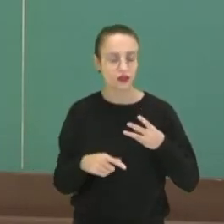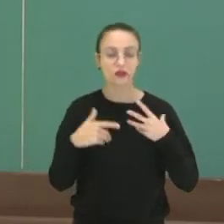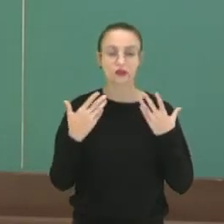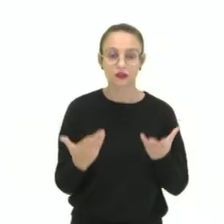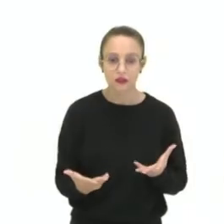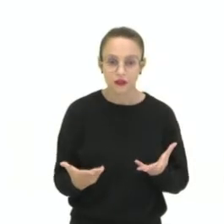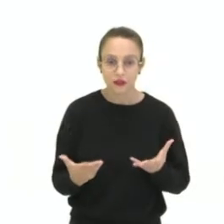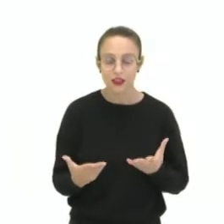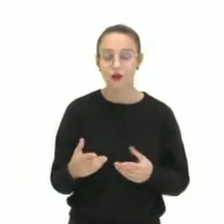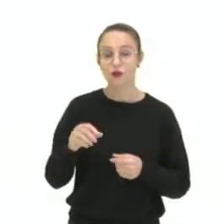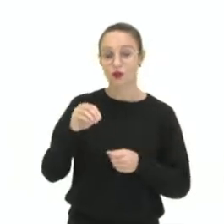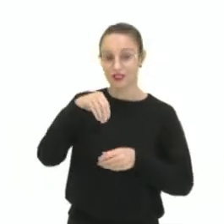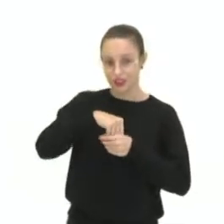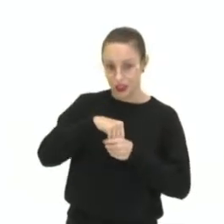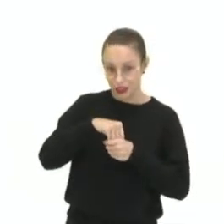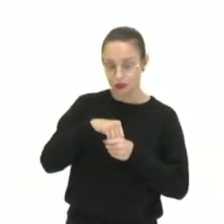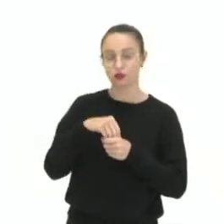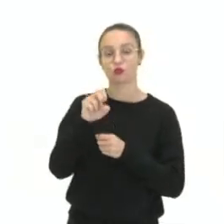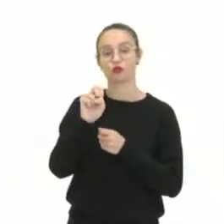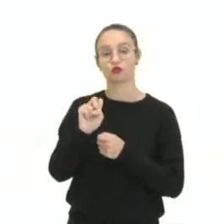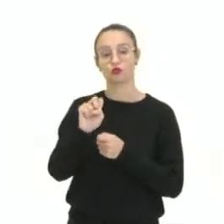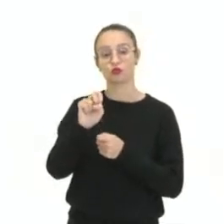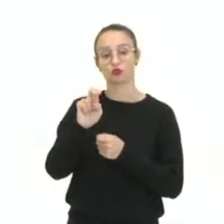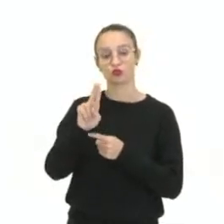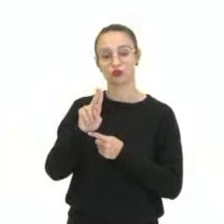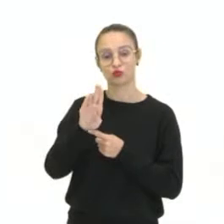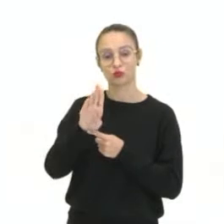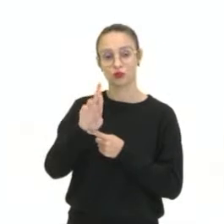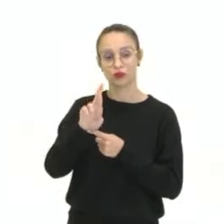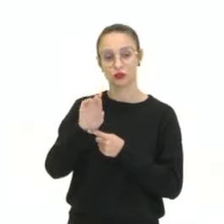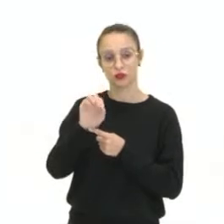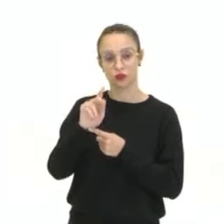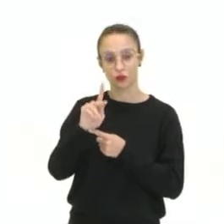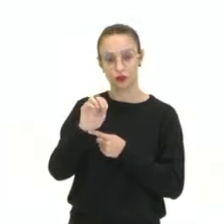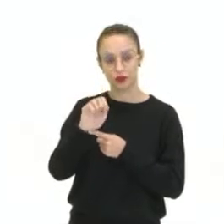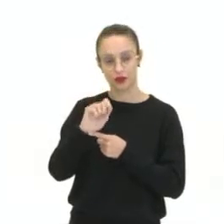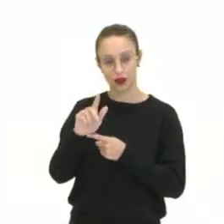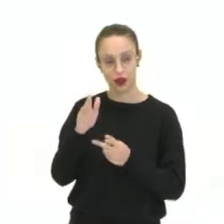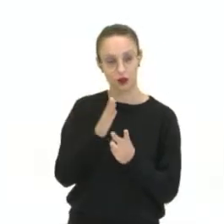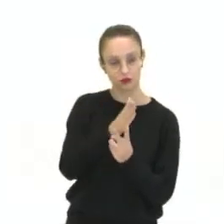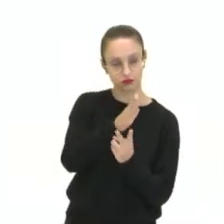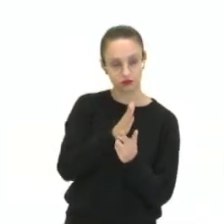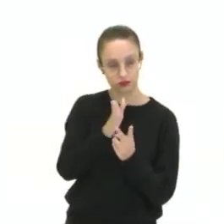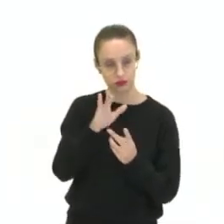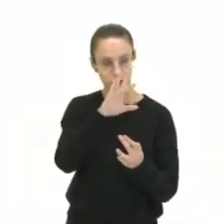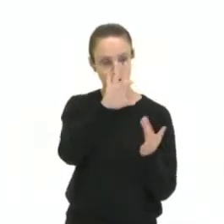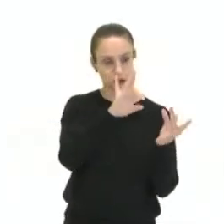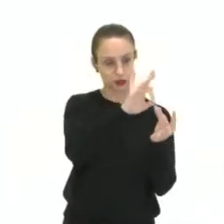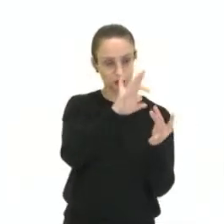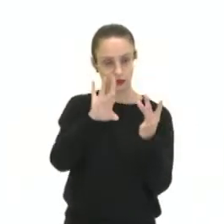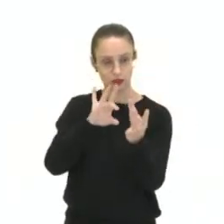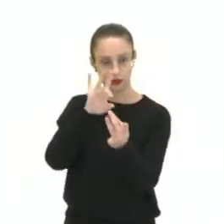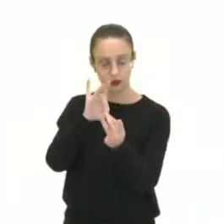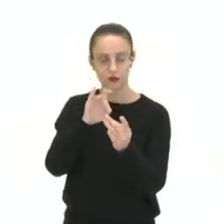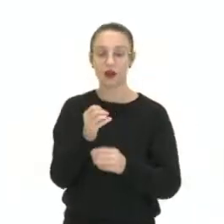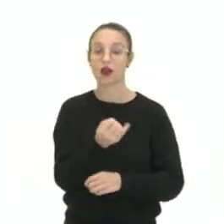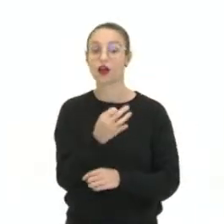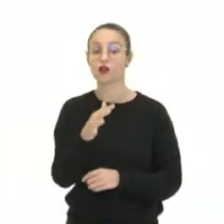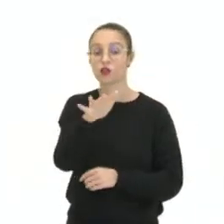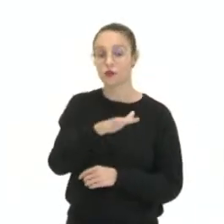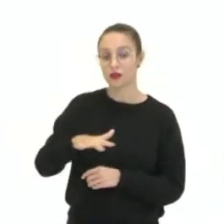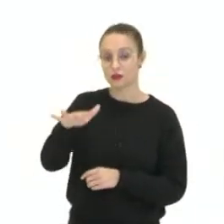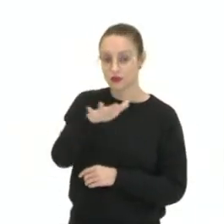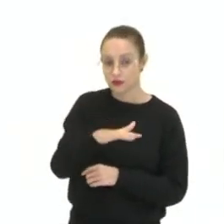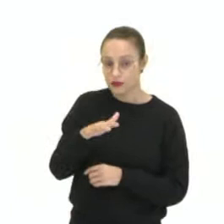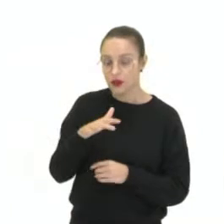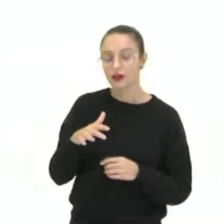dentro do clima subtropical, nós podemos estabelecer aqui duas divisões bem específicas, né? Algumas áreas com as